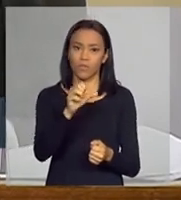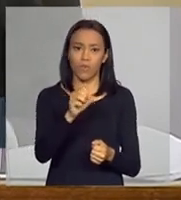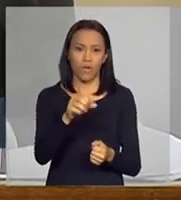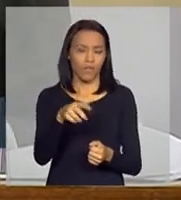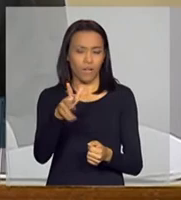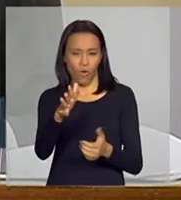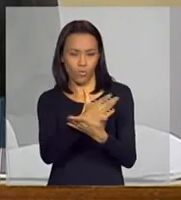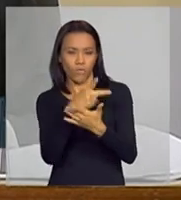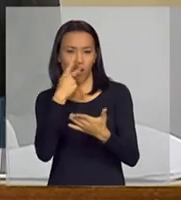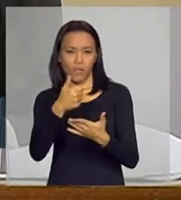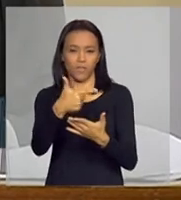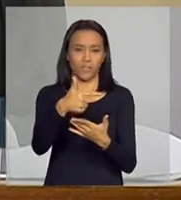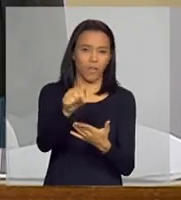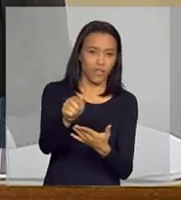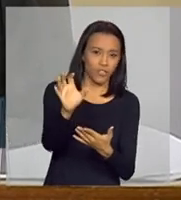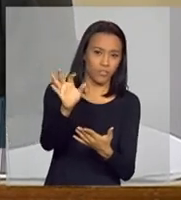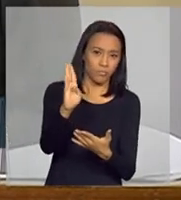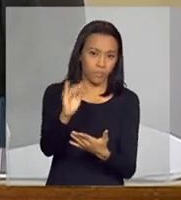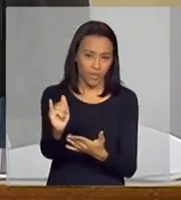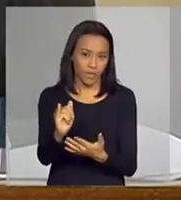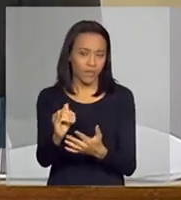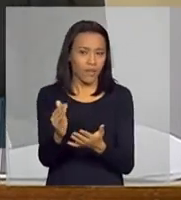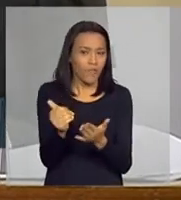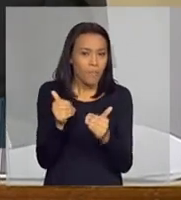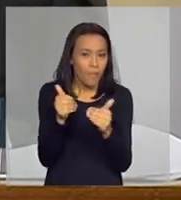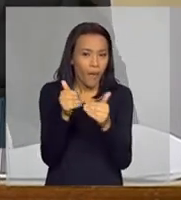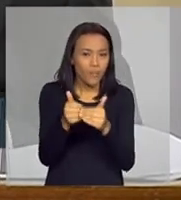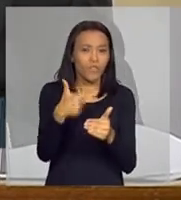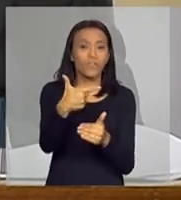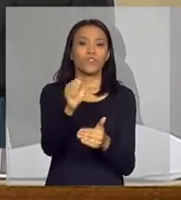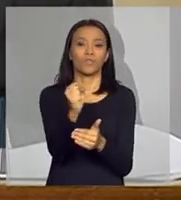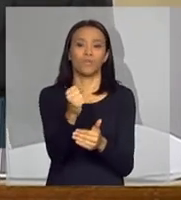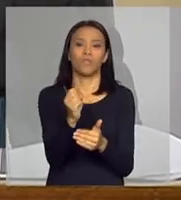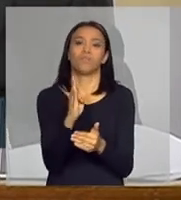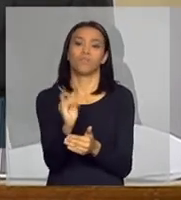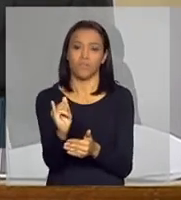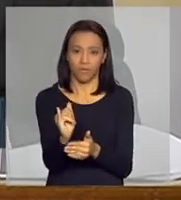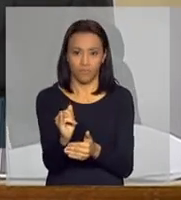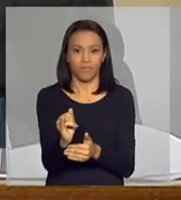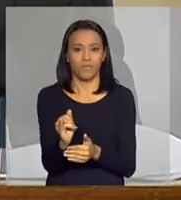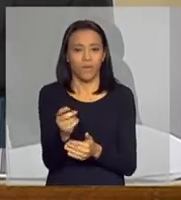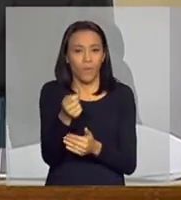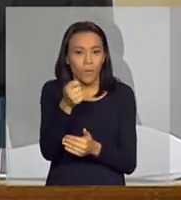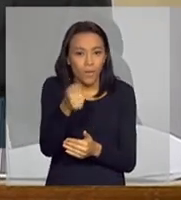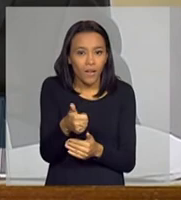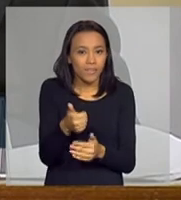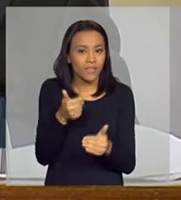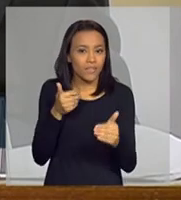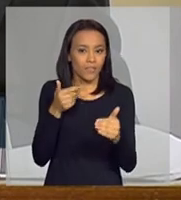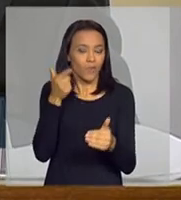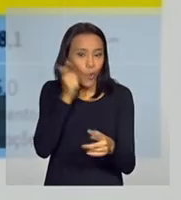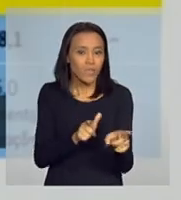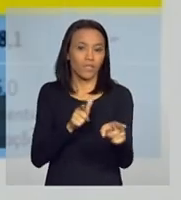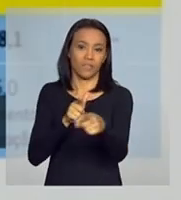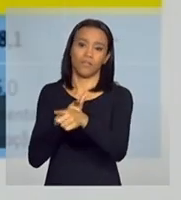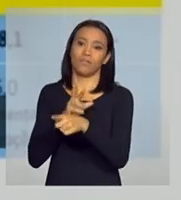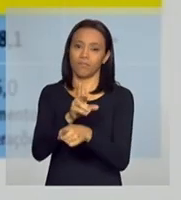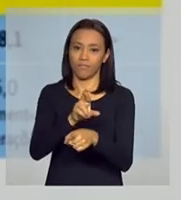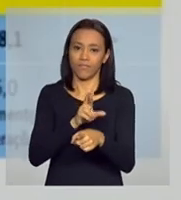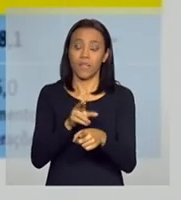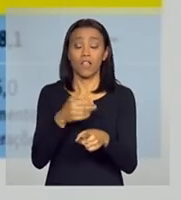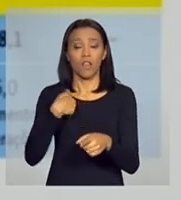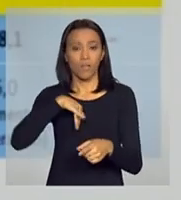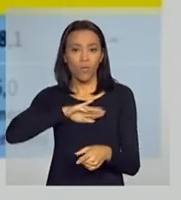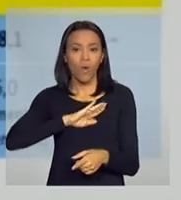falaram 27 bilhões chegaram muito próximo saí as fontes estavam quase perfeitas e nós tivemos